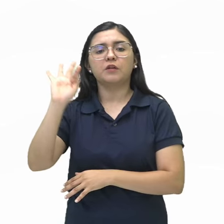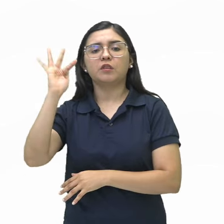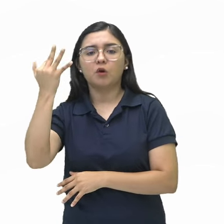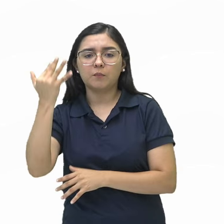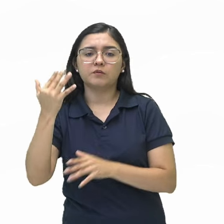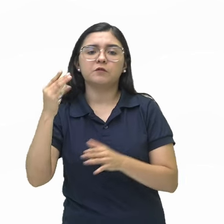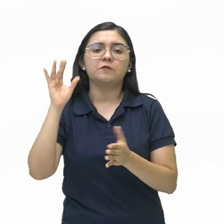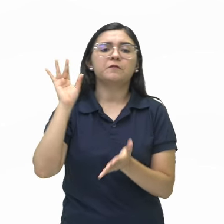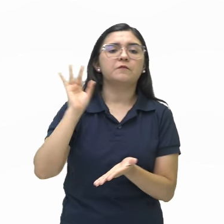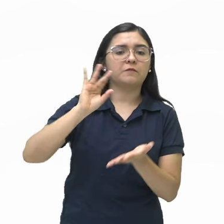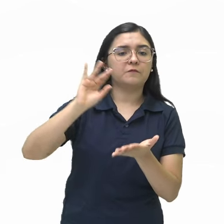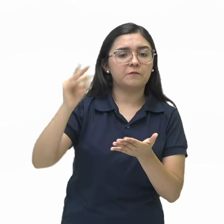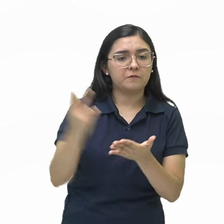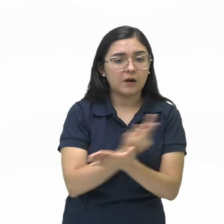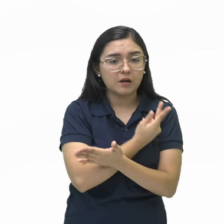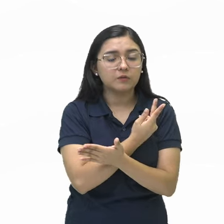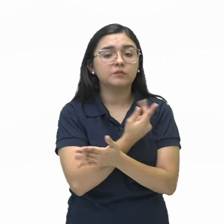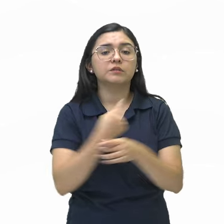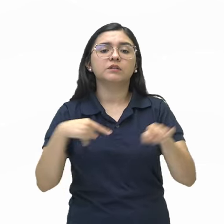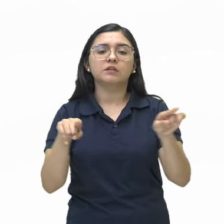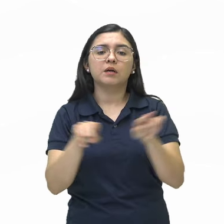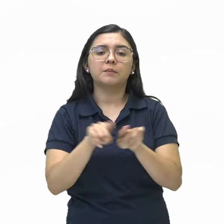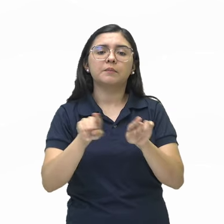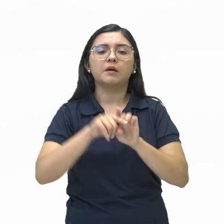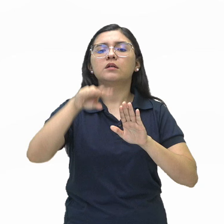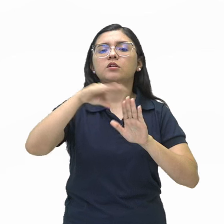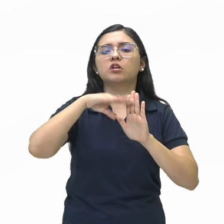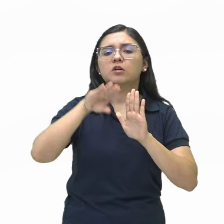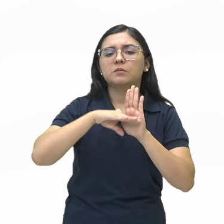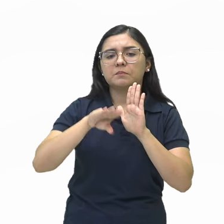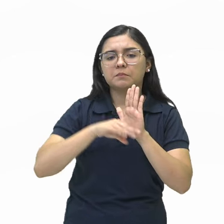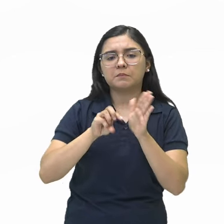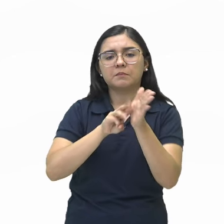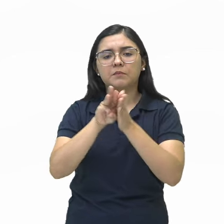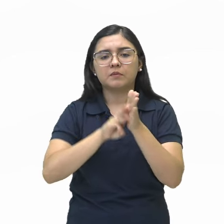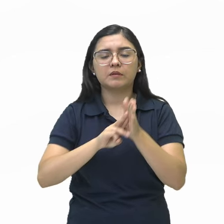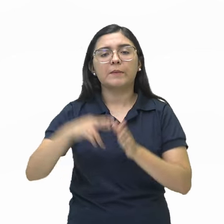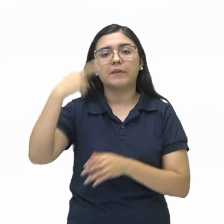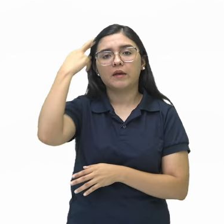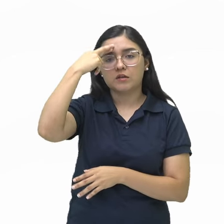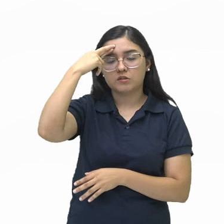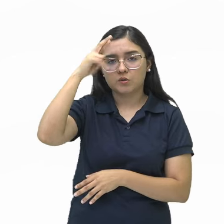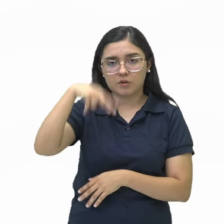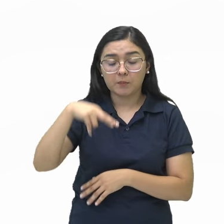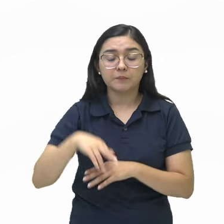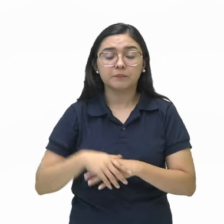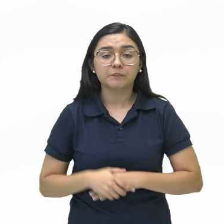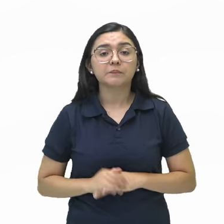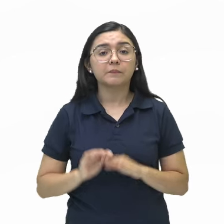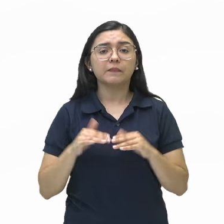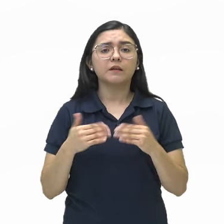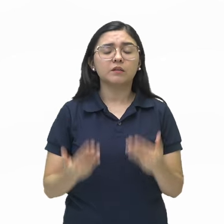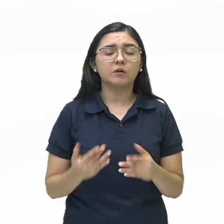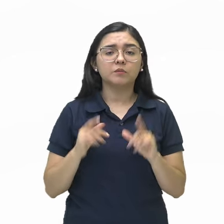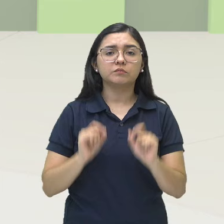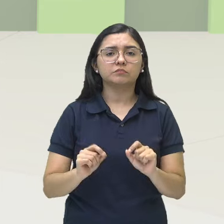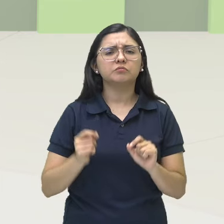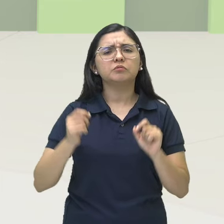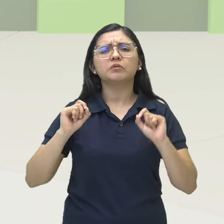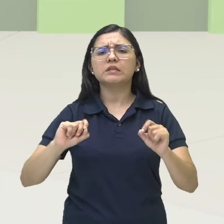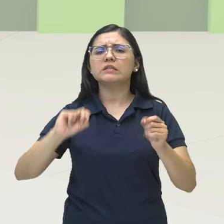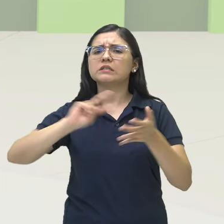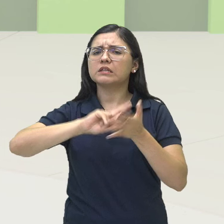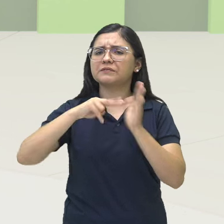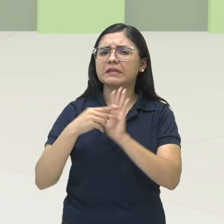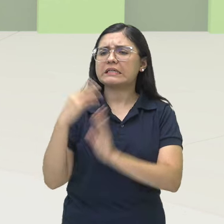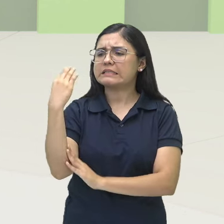de fenômenos e fatos, e formulados metódica e racionalmente. Então, o que é a ciência,